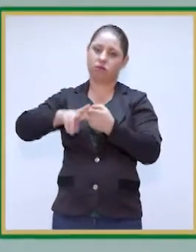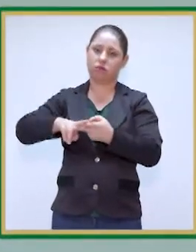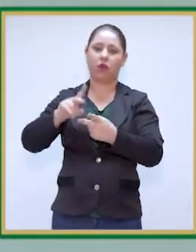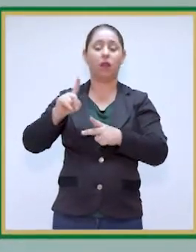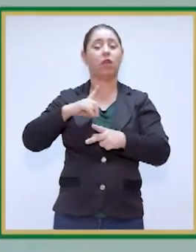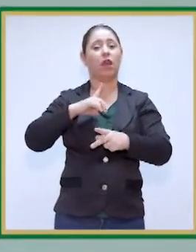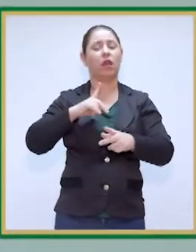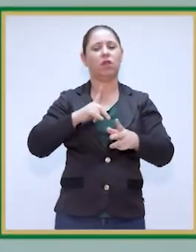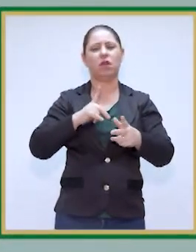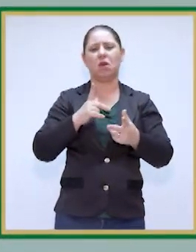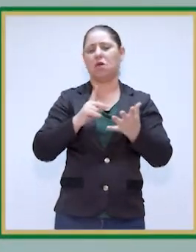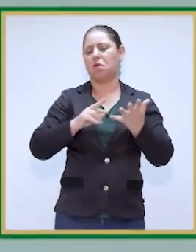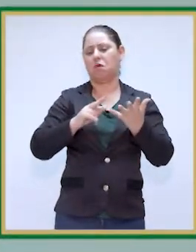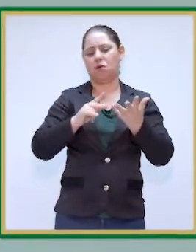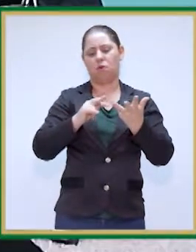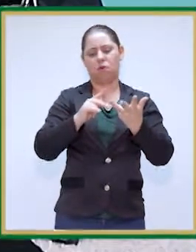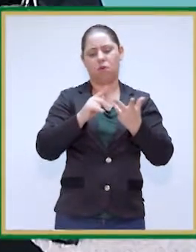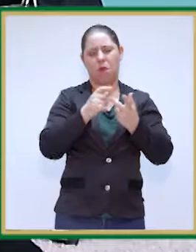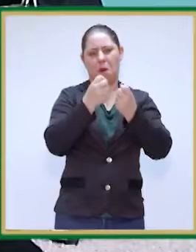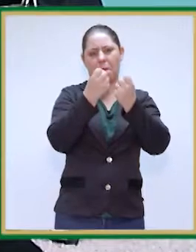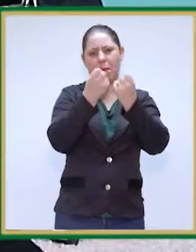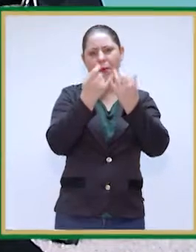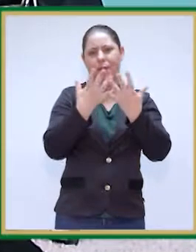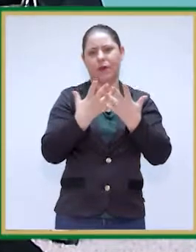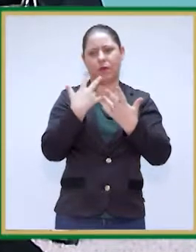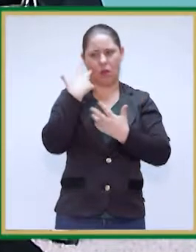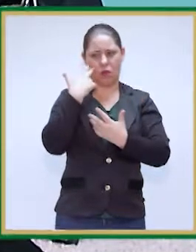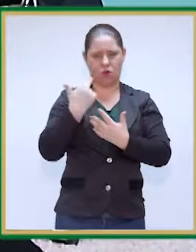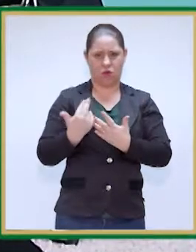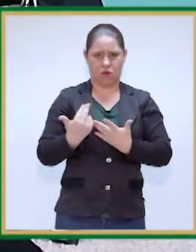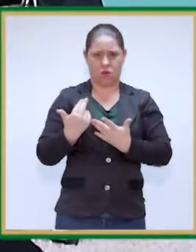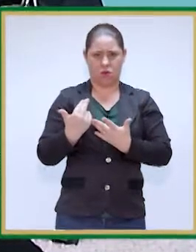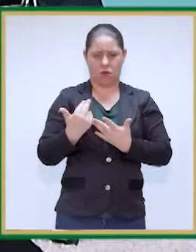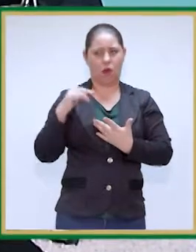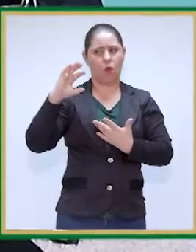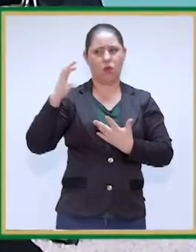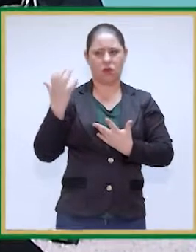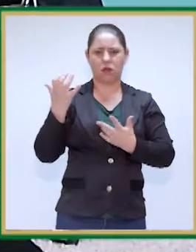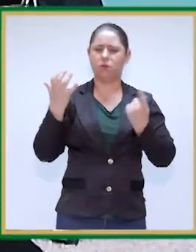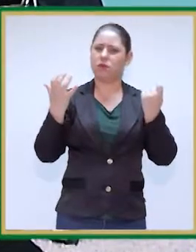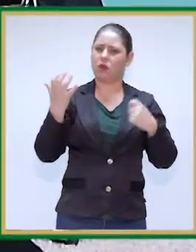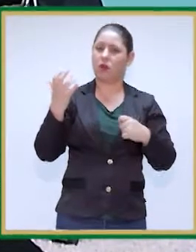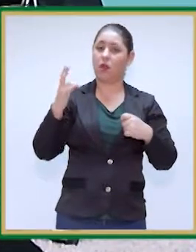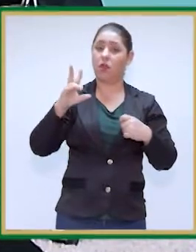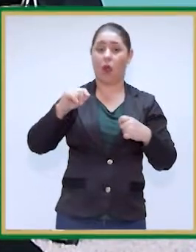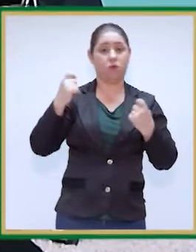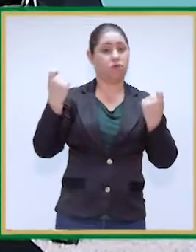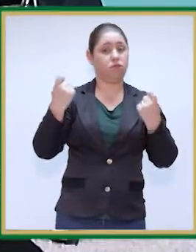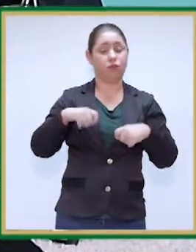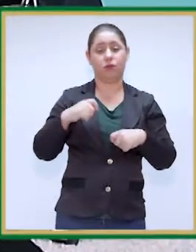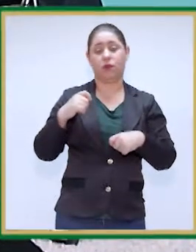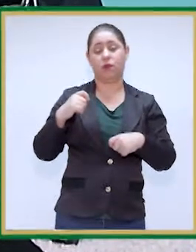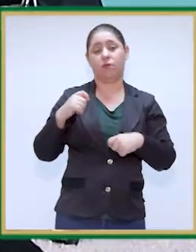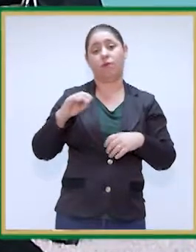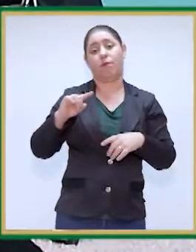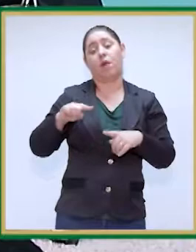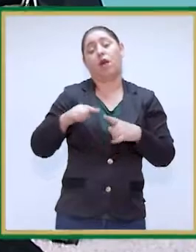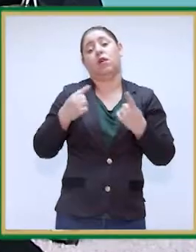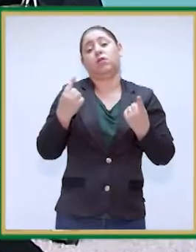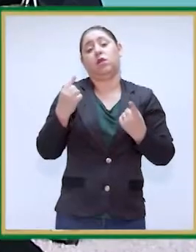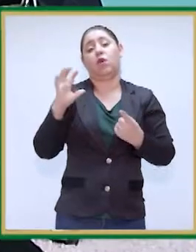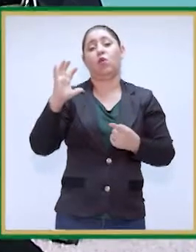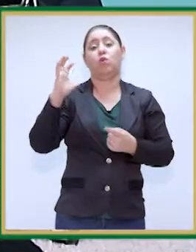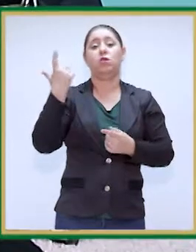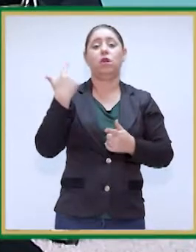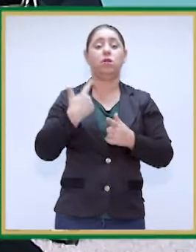questões. Eu vejo com naturalidade, deveria acontecer, eu vou dizer que não deveria acontecer, mas faz parte